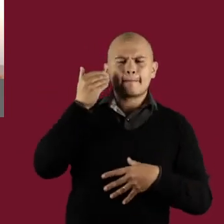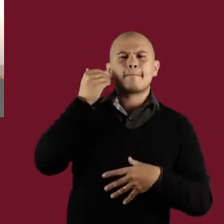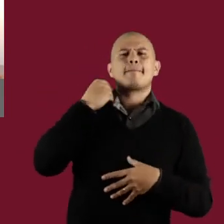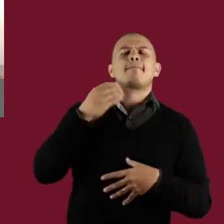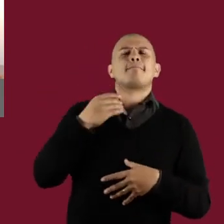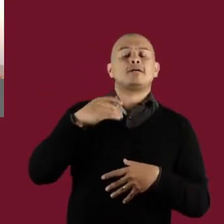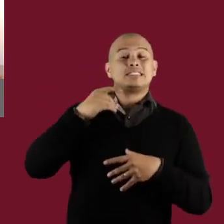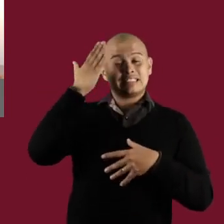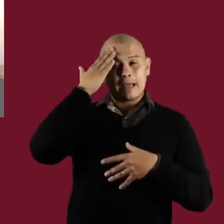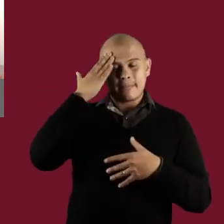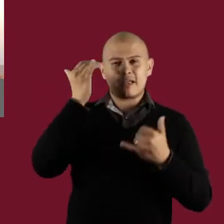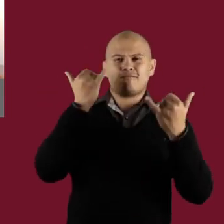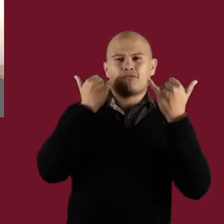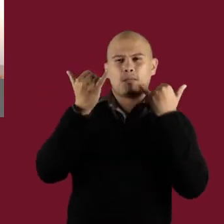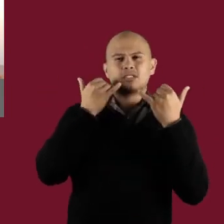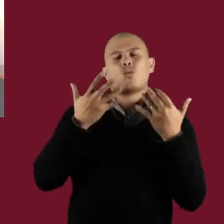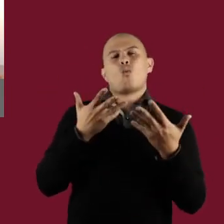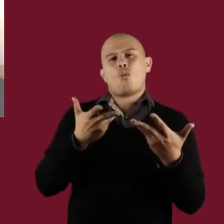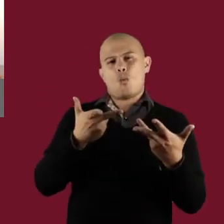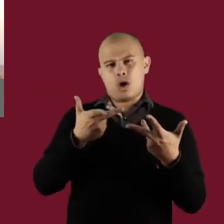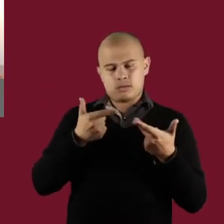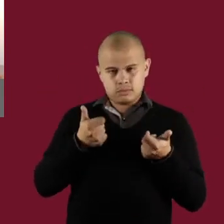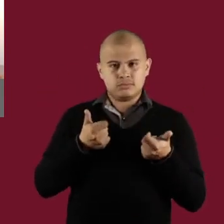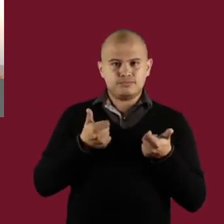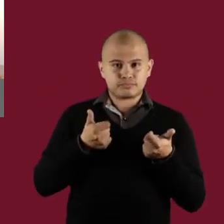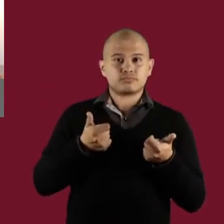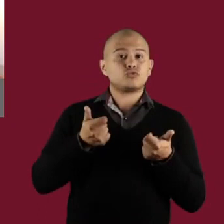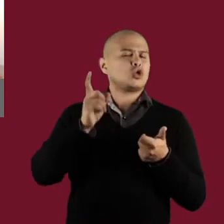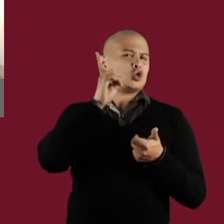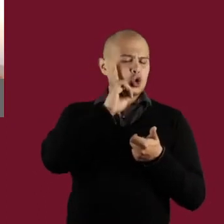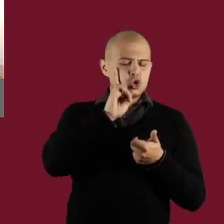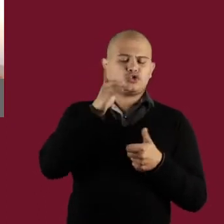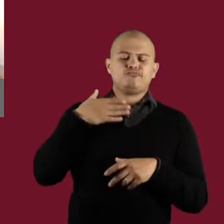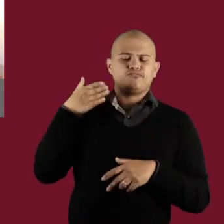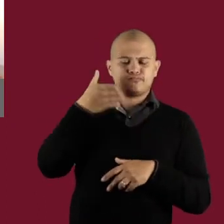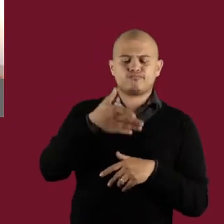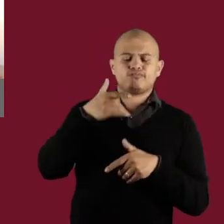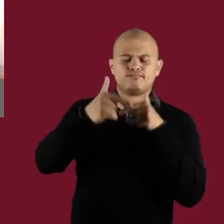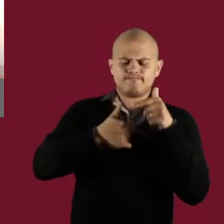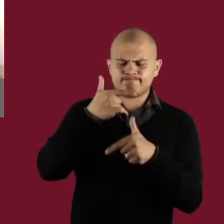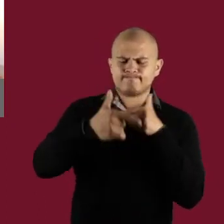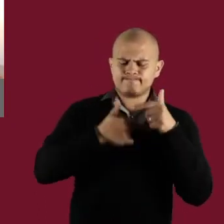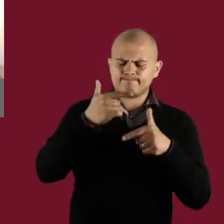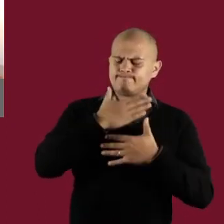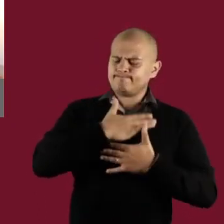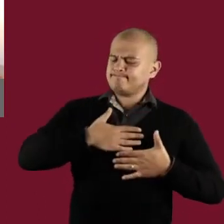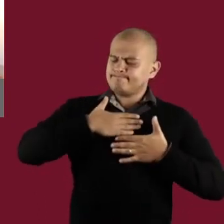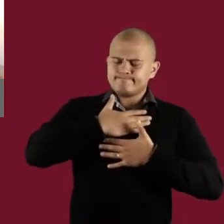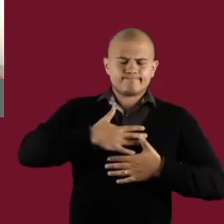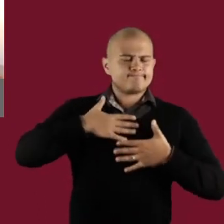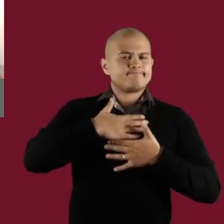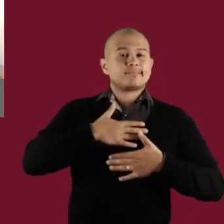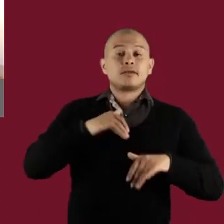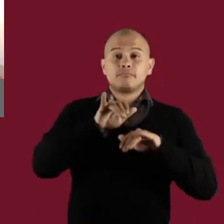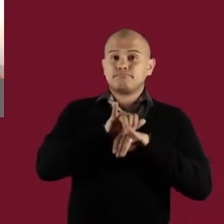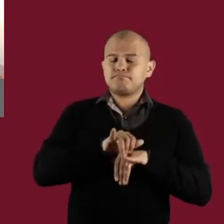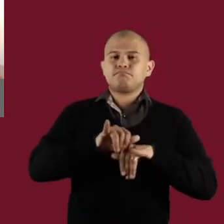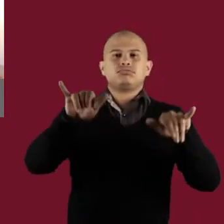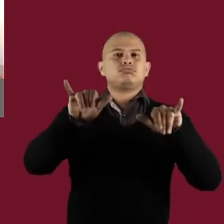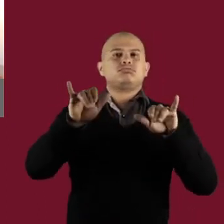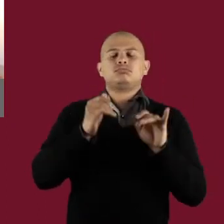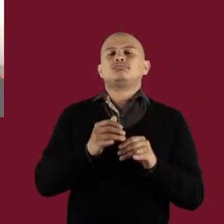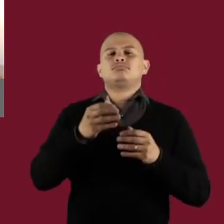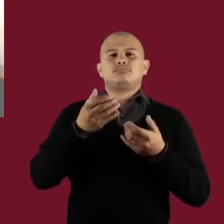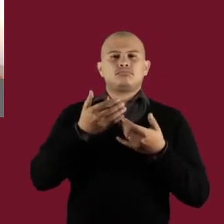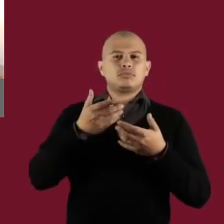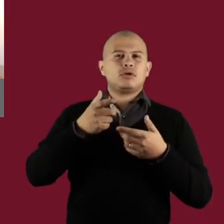informação de qualidade. É isso que nós fazemos aqui todos os dias, fazemos com prazer e ainda mais um